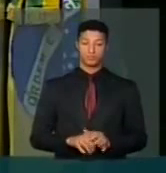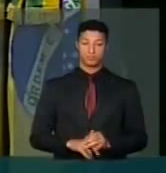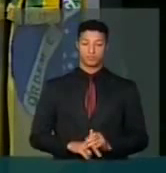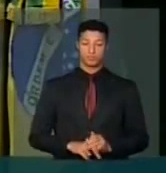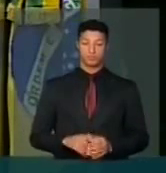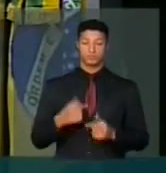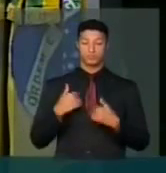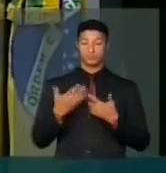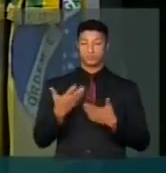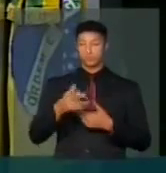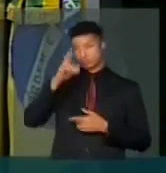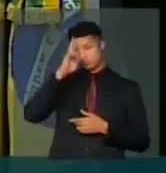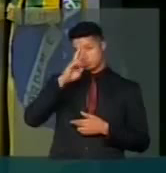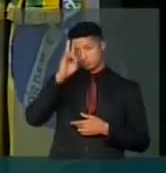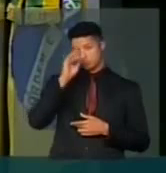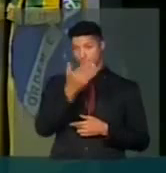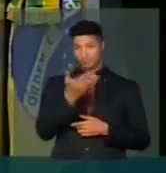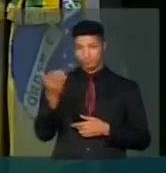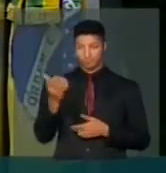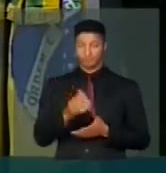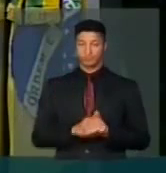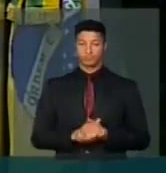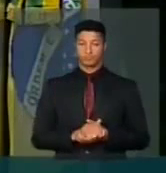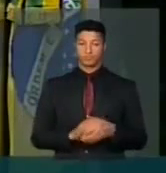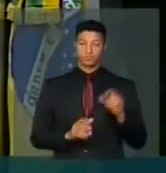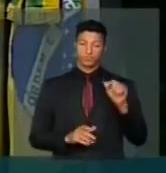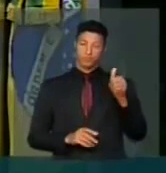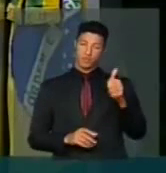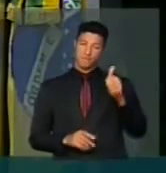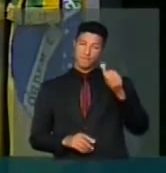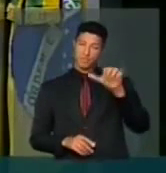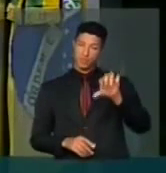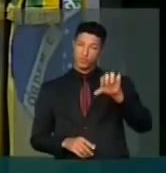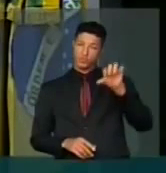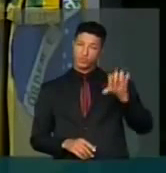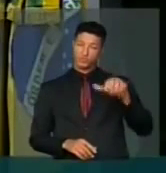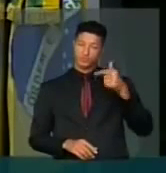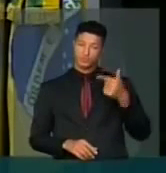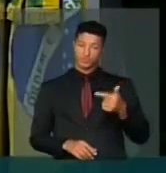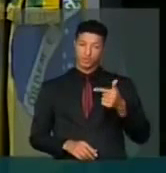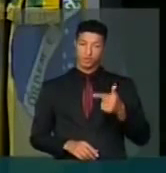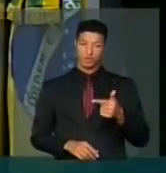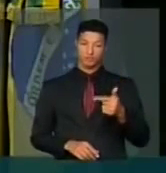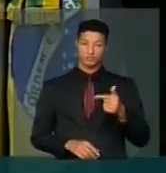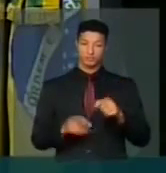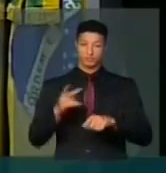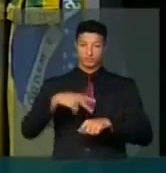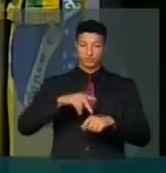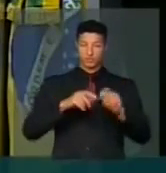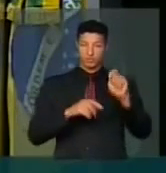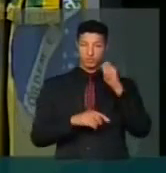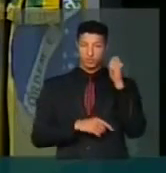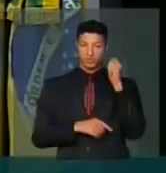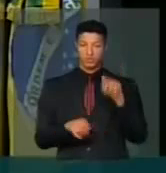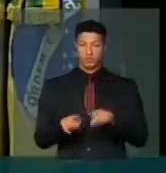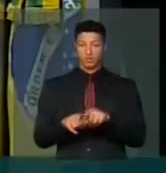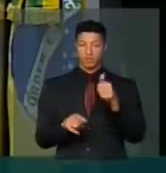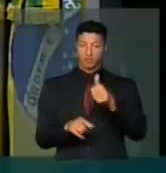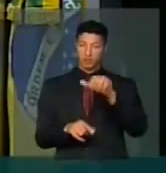Eu quero lembrar aos senhores e senhoras que em 1992, na Argentina, e